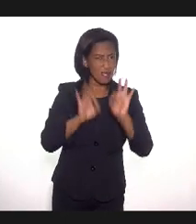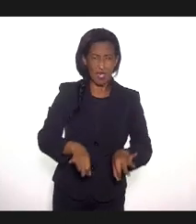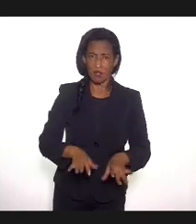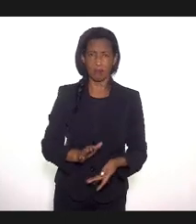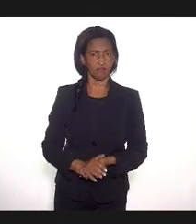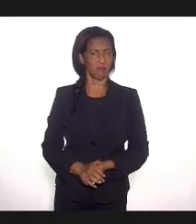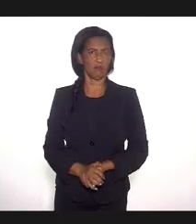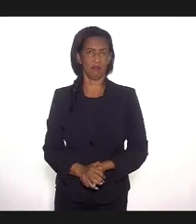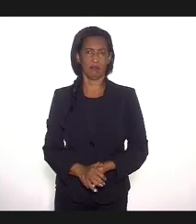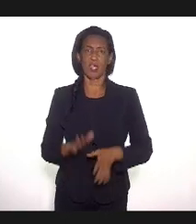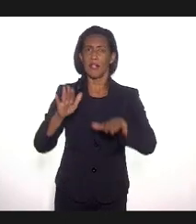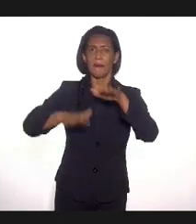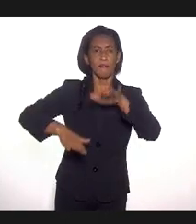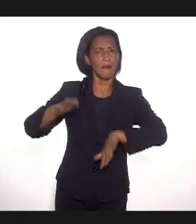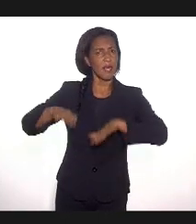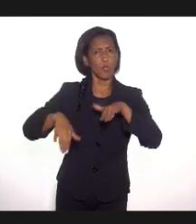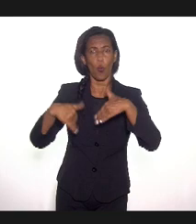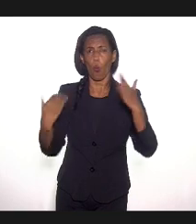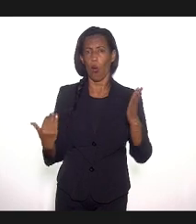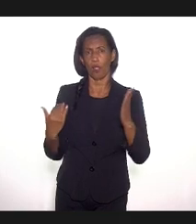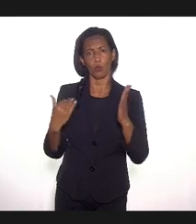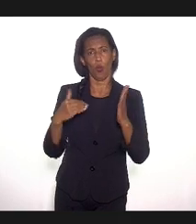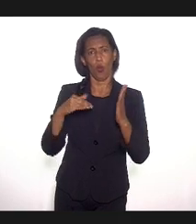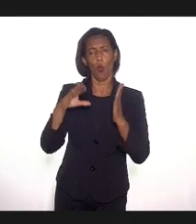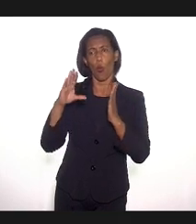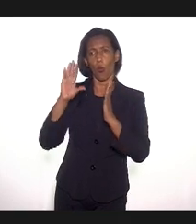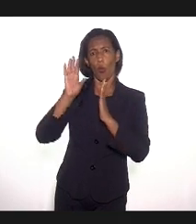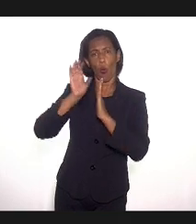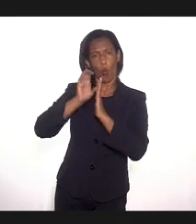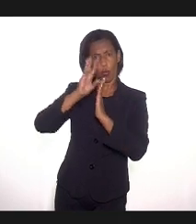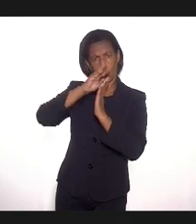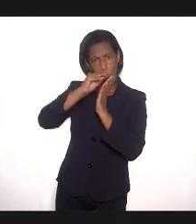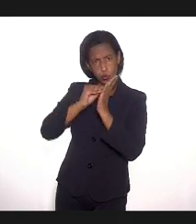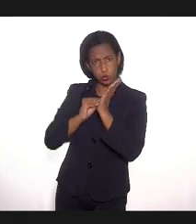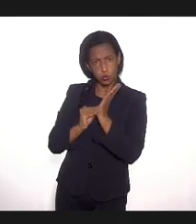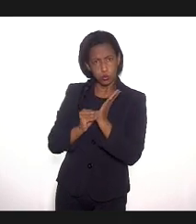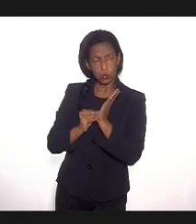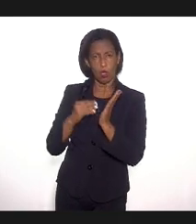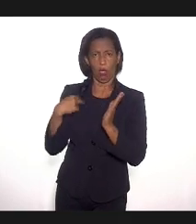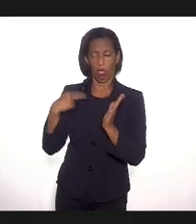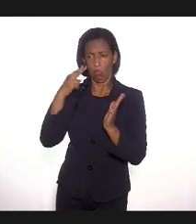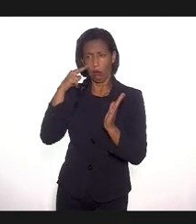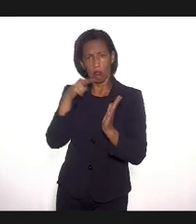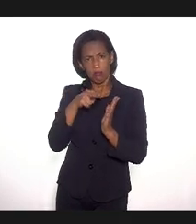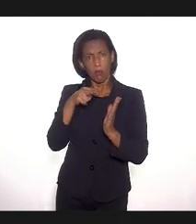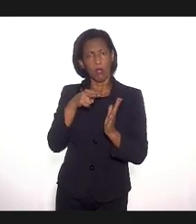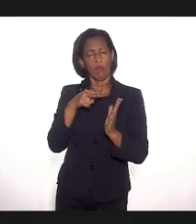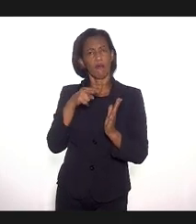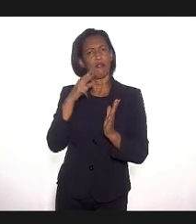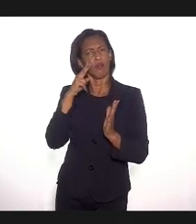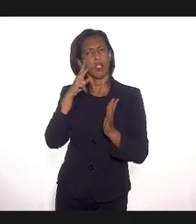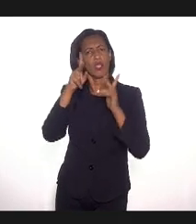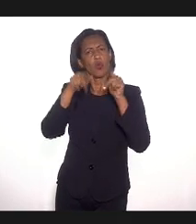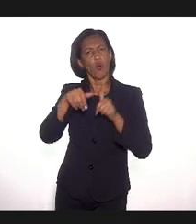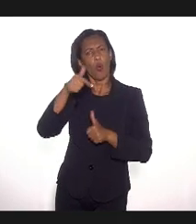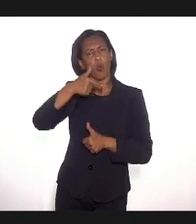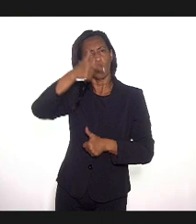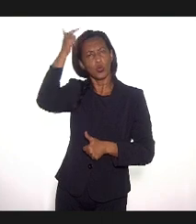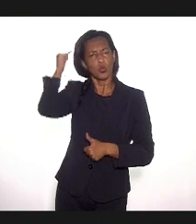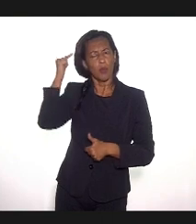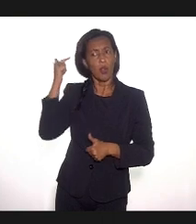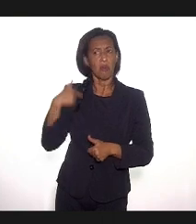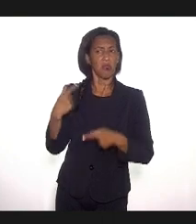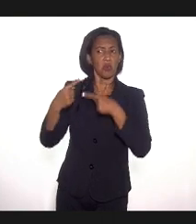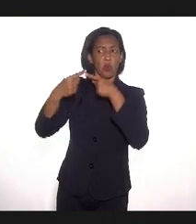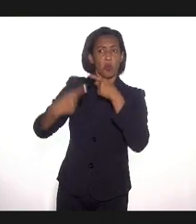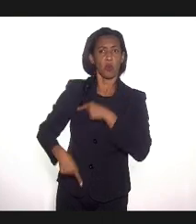A anexação está certa. E mesmo quanto ao conteúdo, eu concordo com as observações do Luiz Paulo, Mas eu discordo, por